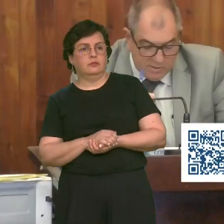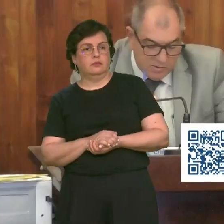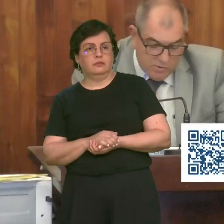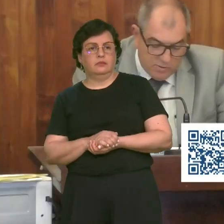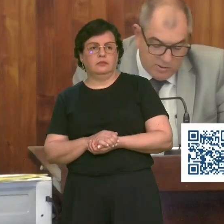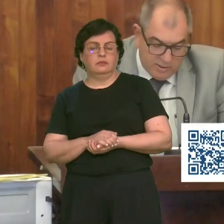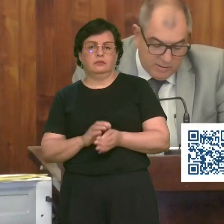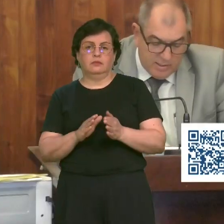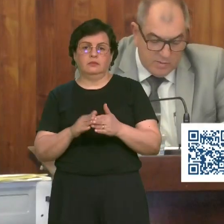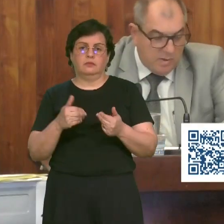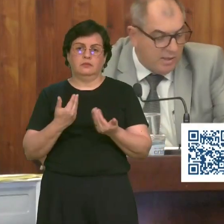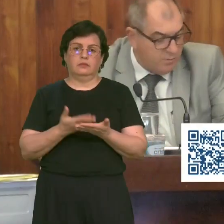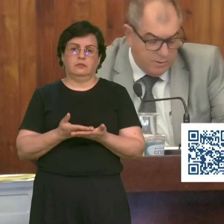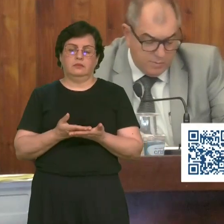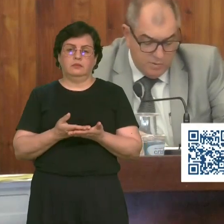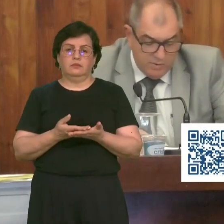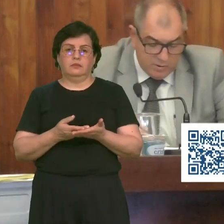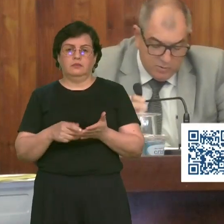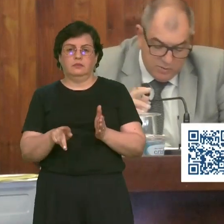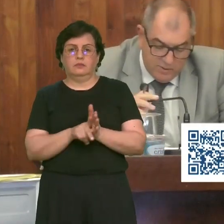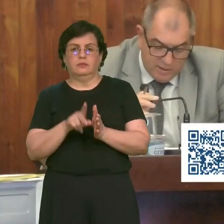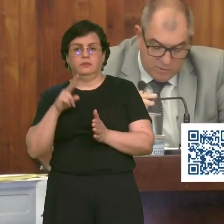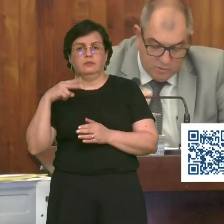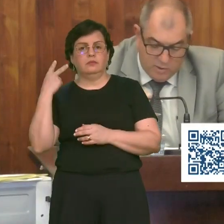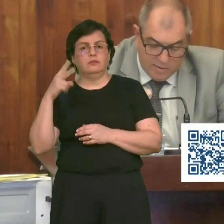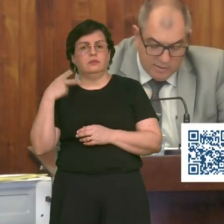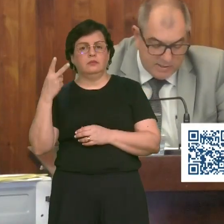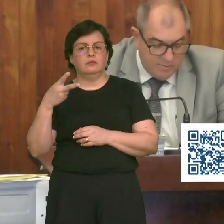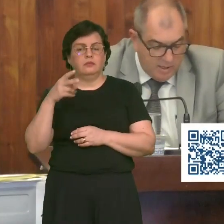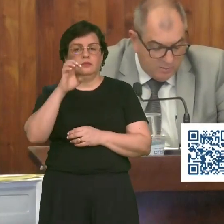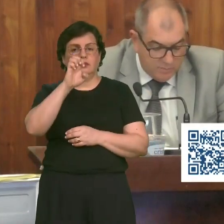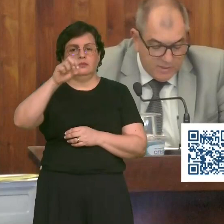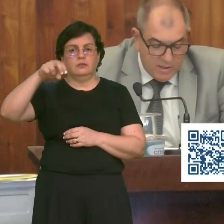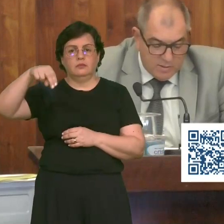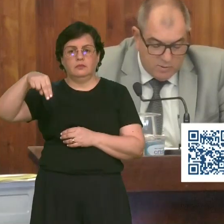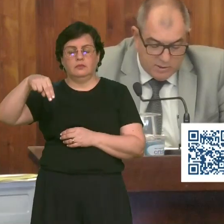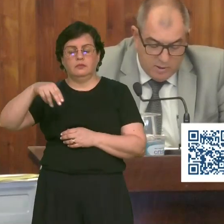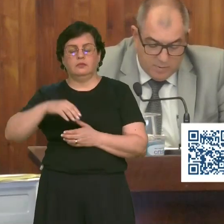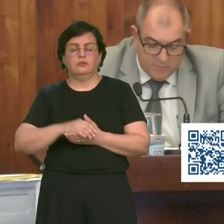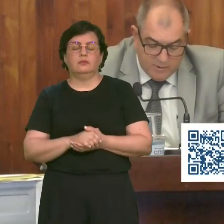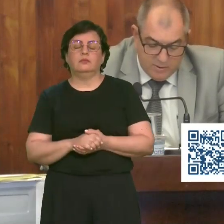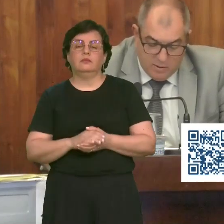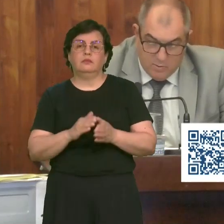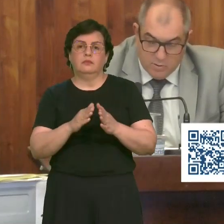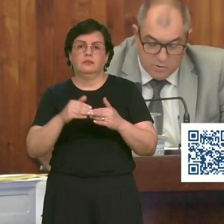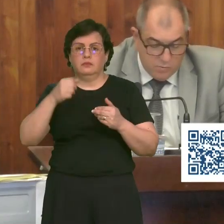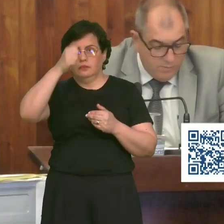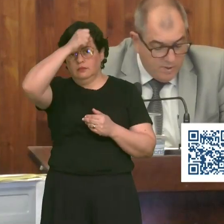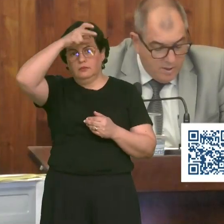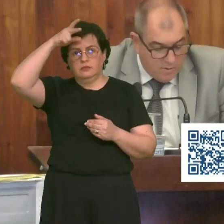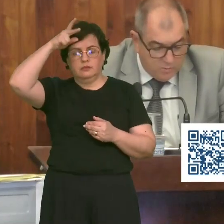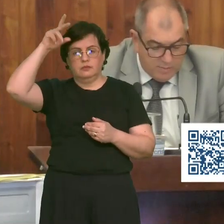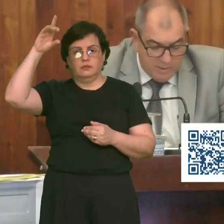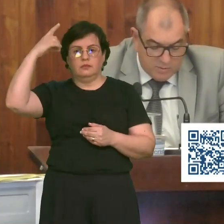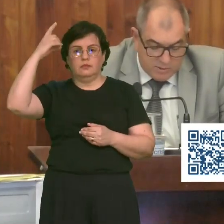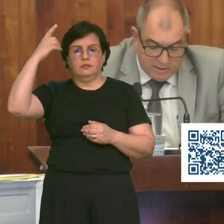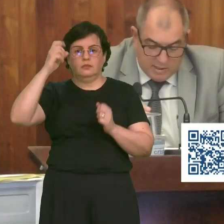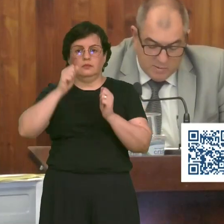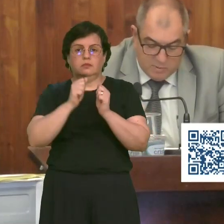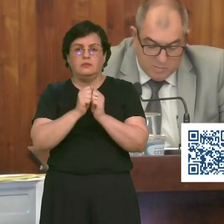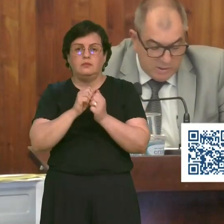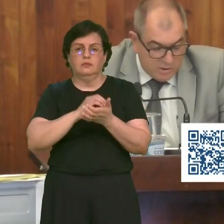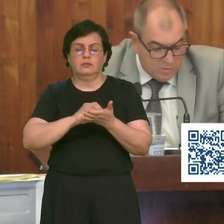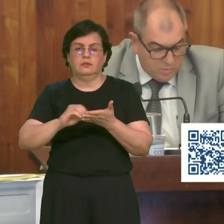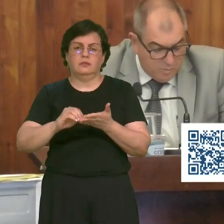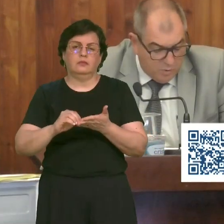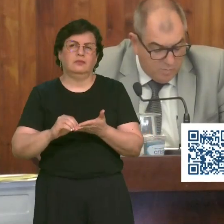e que ele mede 1833/ 2022 o vereador Eduardo Prefeito Daniel Alonso juntamente com